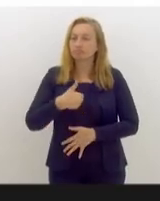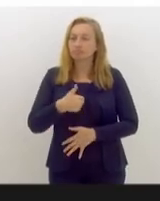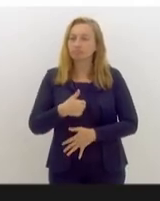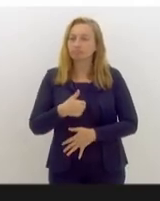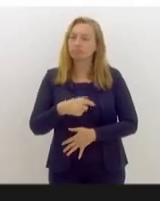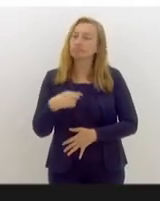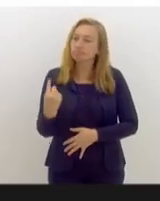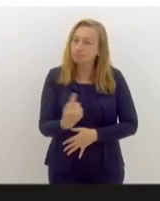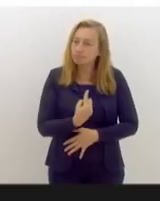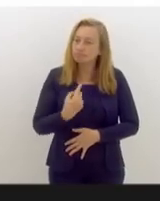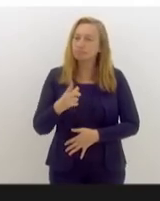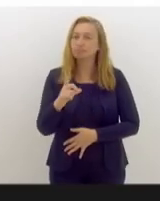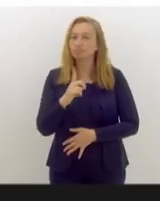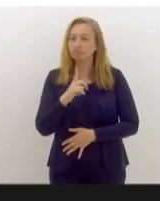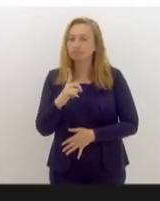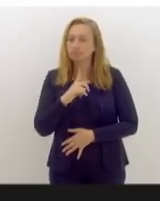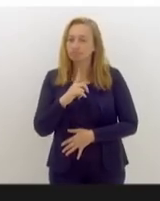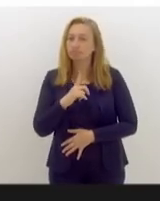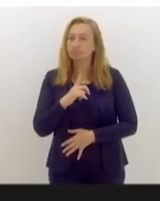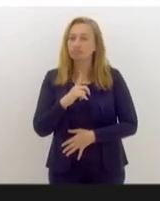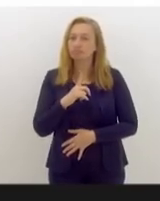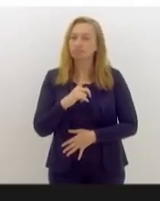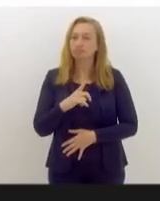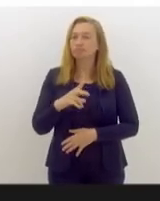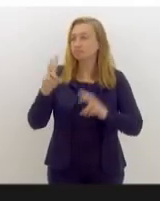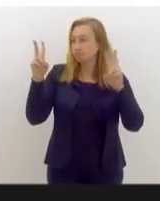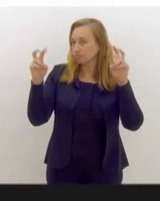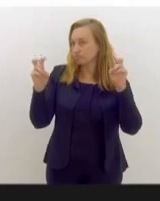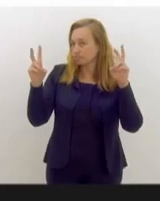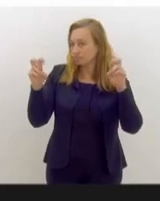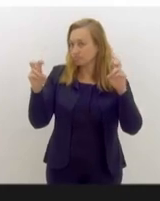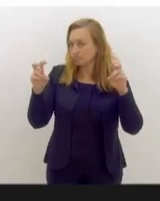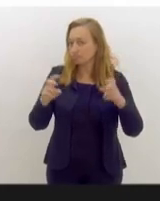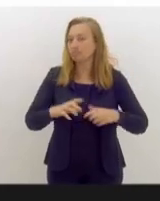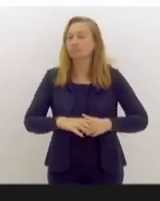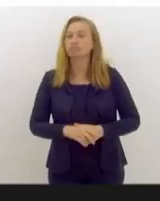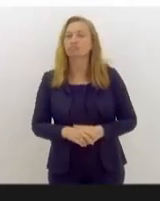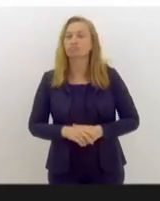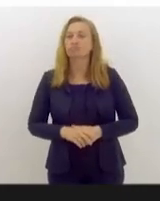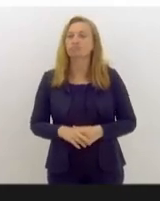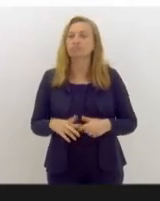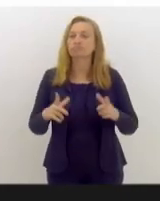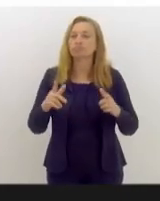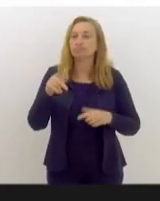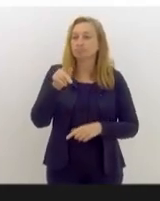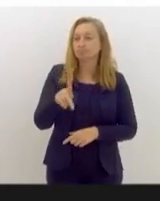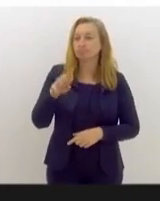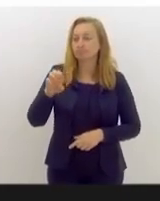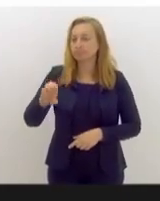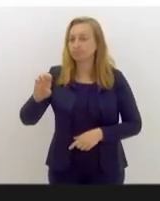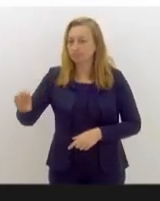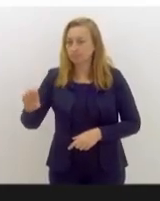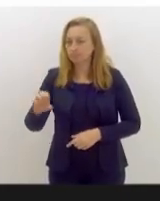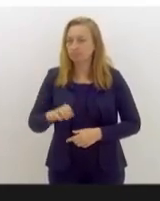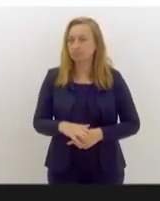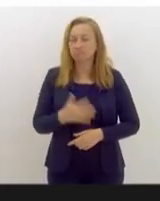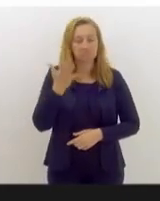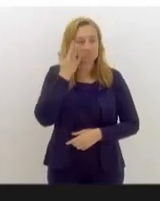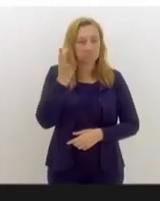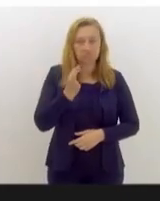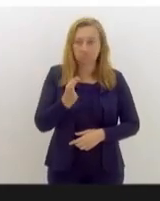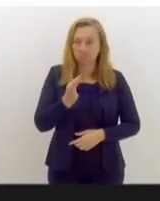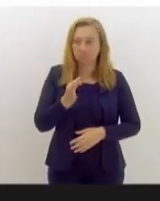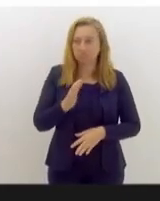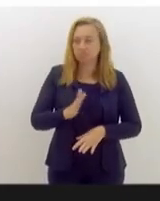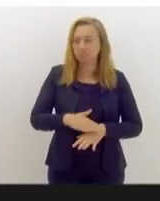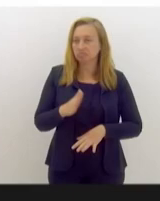onde nós tivemos como tema aonde está o PEE, porque nós já não sabíamos